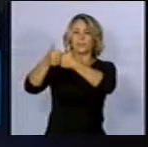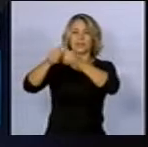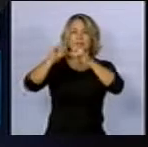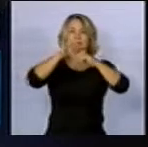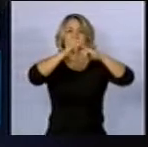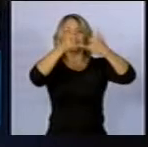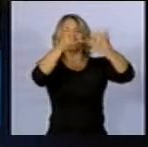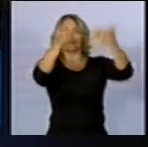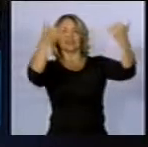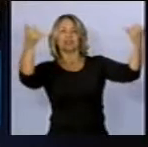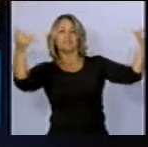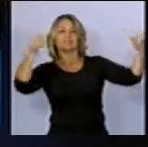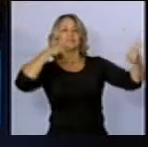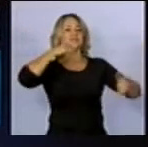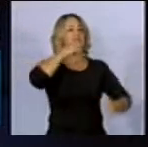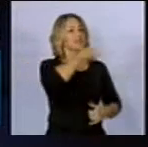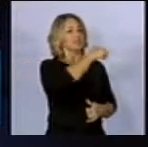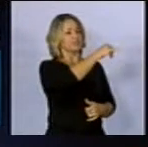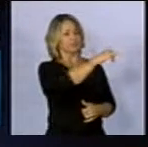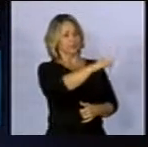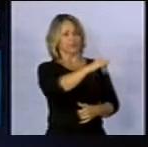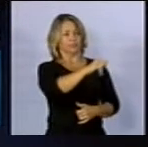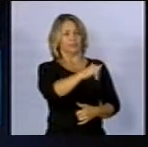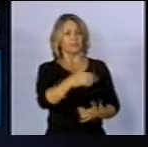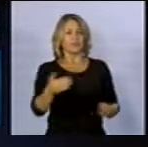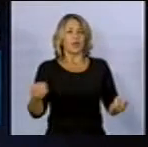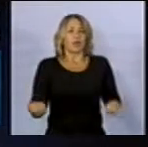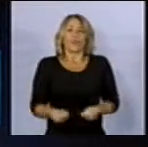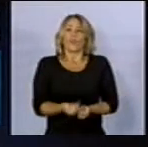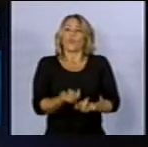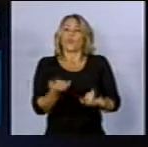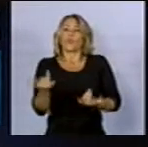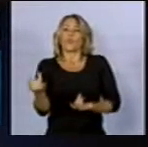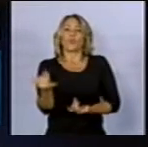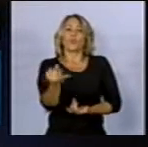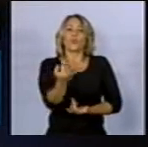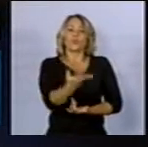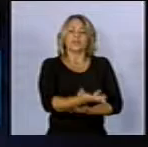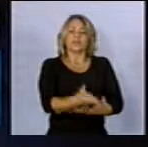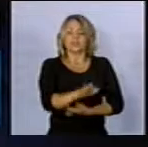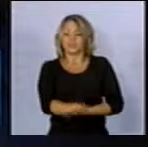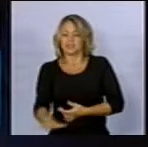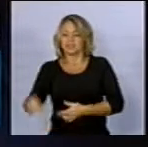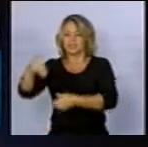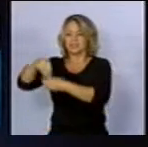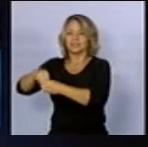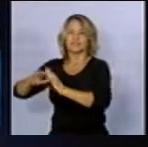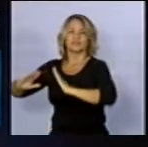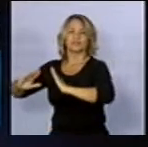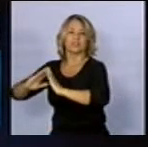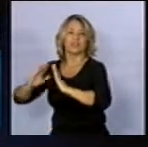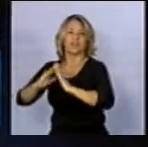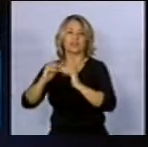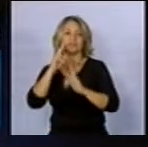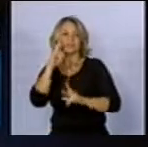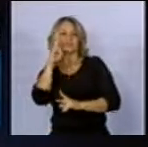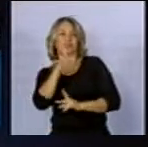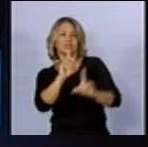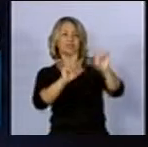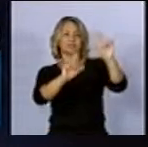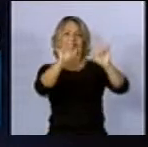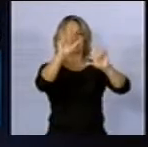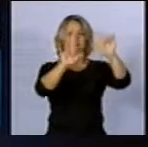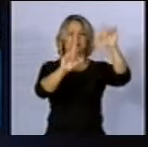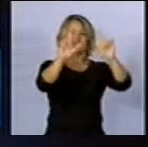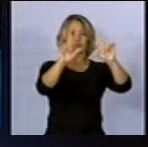Atenção senhores quantas crianças hoje ficam fechado dentro de casa na frente de uma televisão